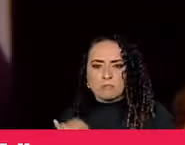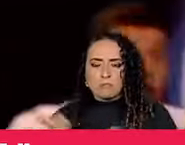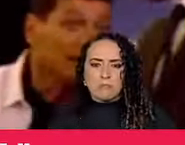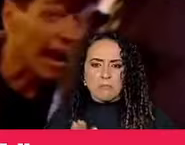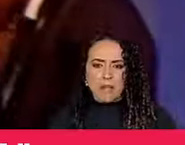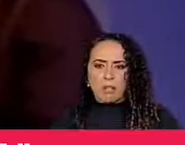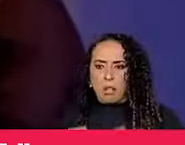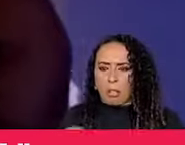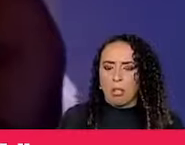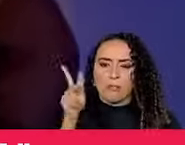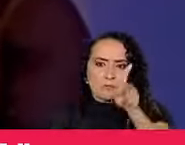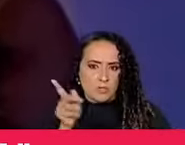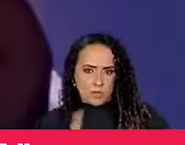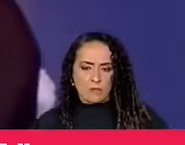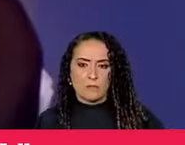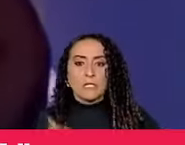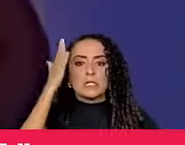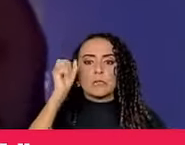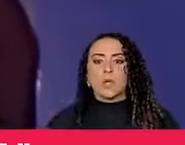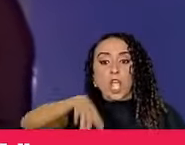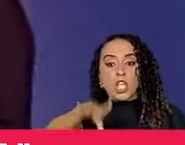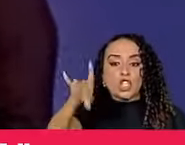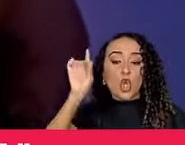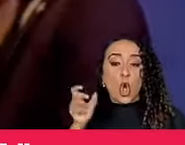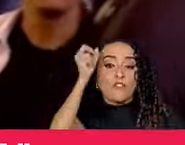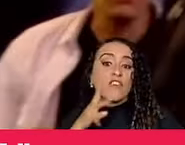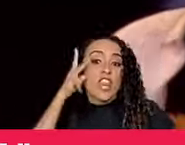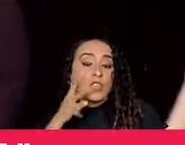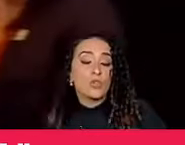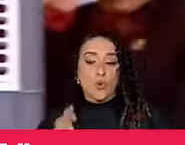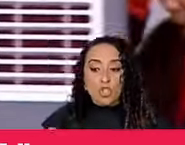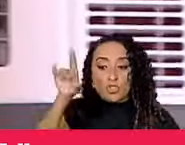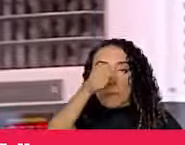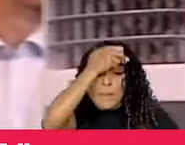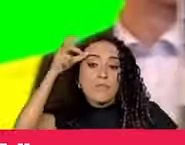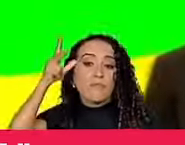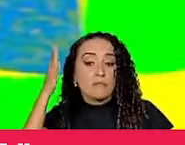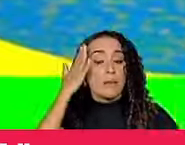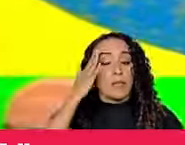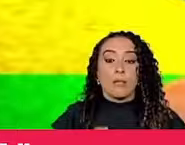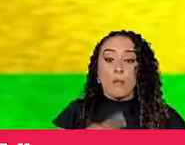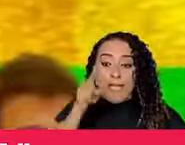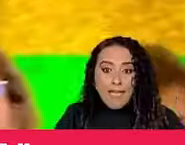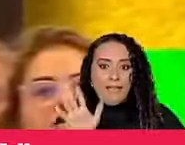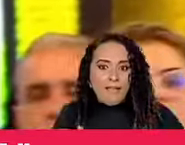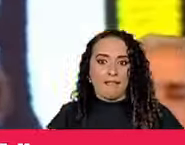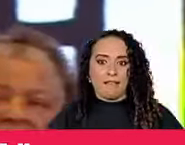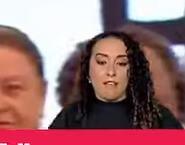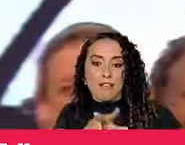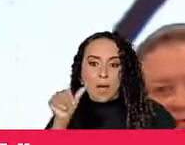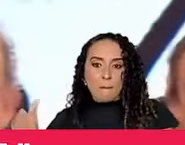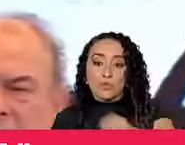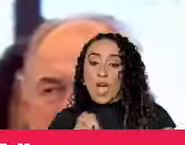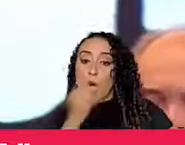os outros. A gente tem que saber quem é que a gente escolhe para ser vereador, quem é que a gente escolhe para ser prefeito, porque é essa gente que vai